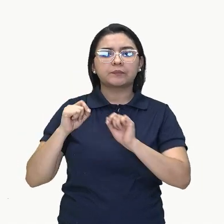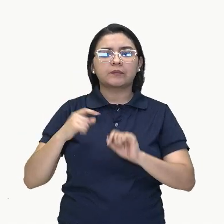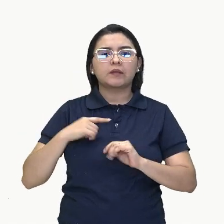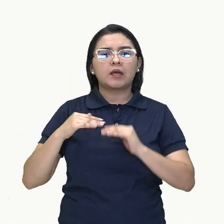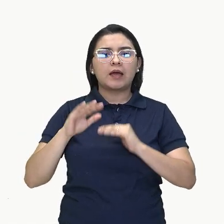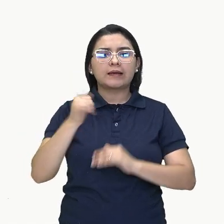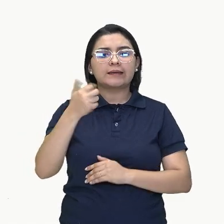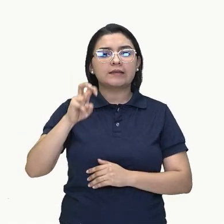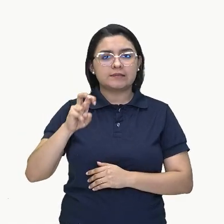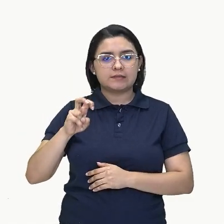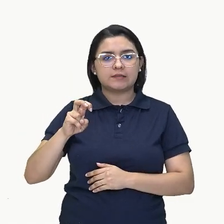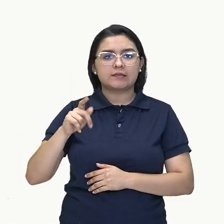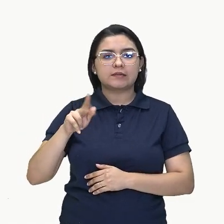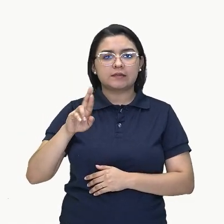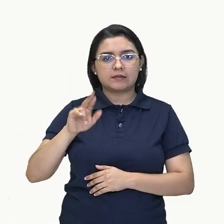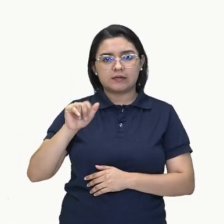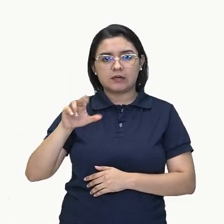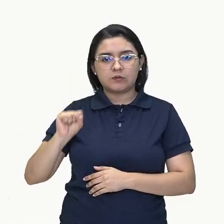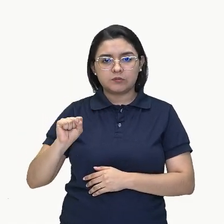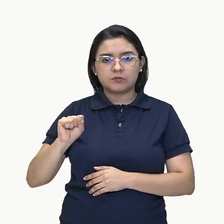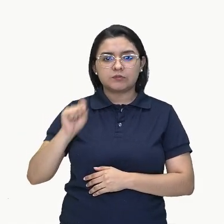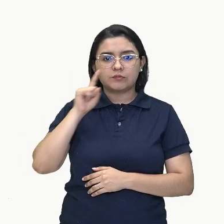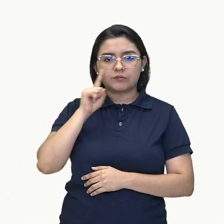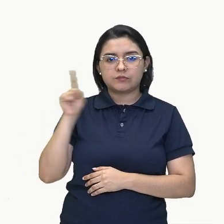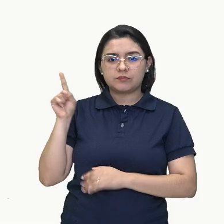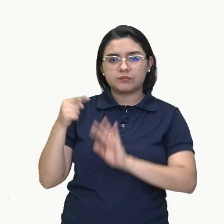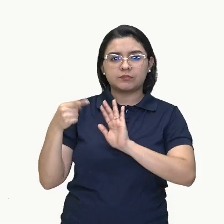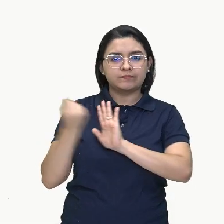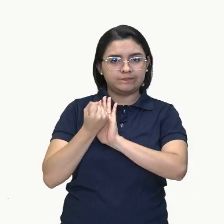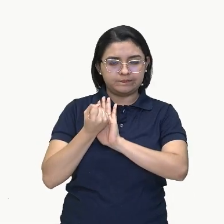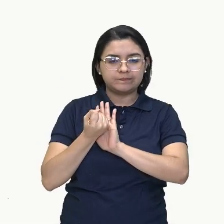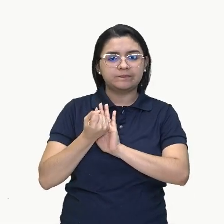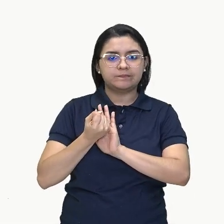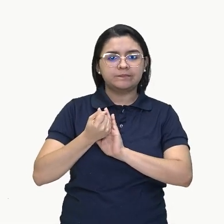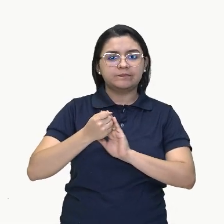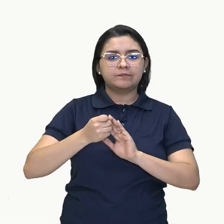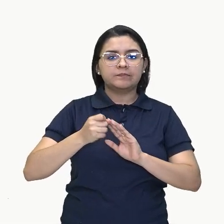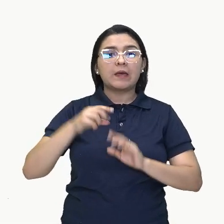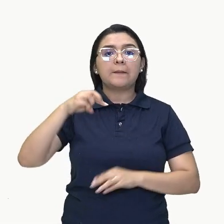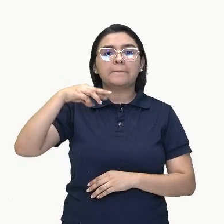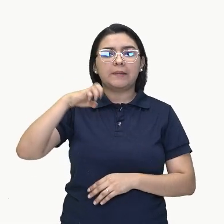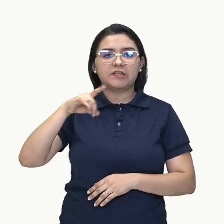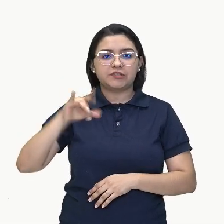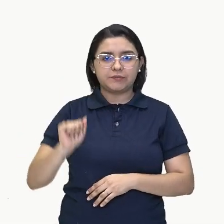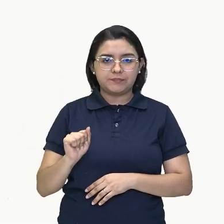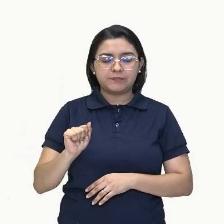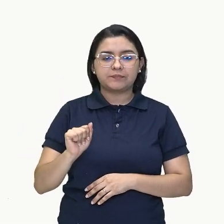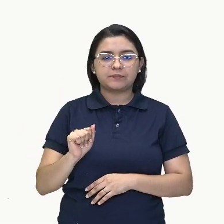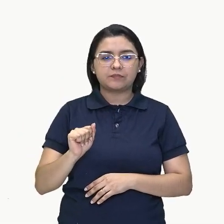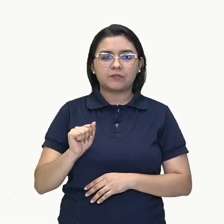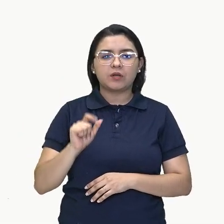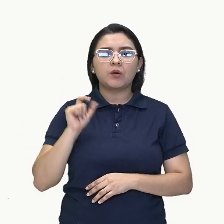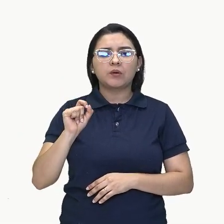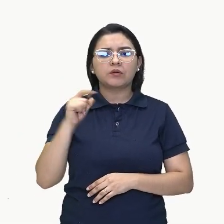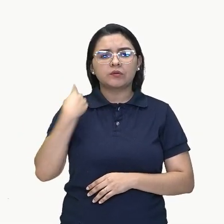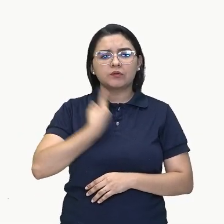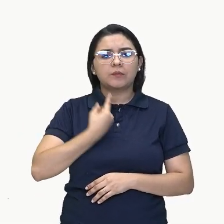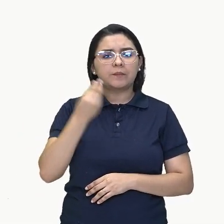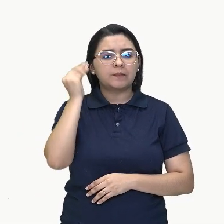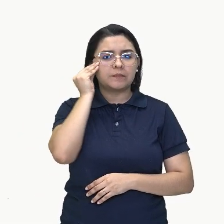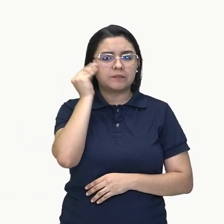a 15 graus, que é mais ou menos aqui onde está esse ponto. Lembrando que é a média, tá bom? E aí, o que a gente